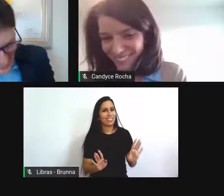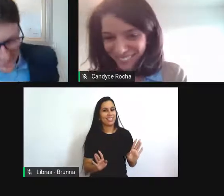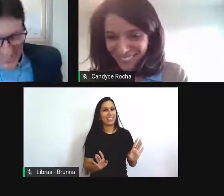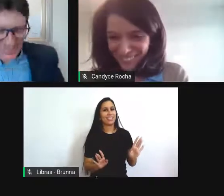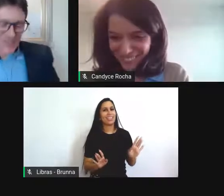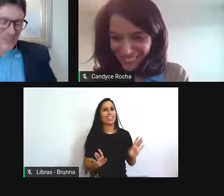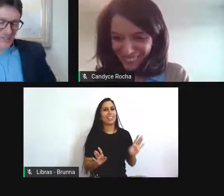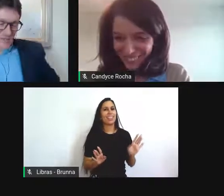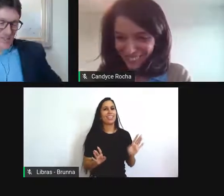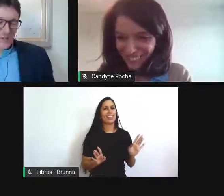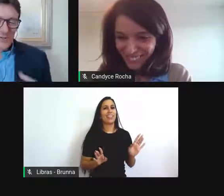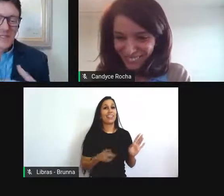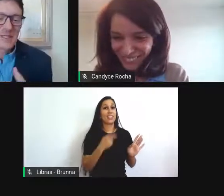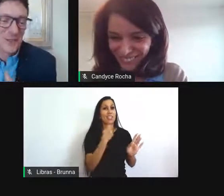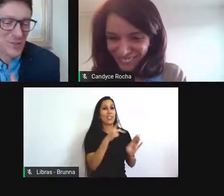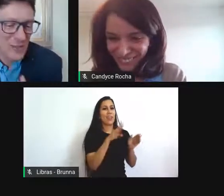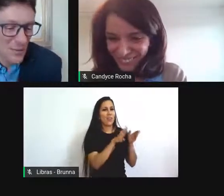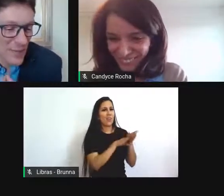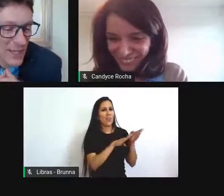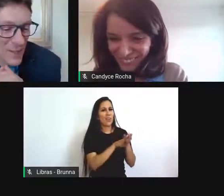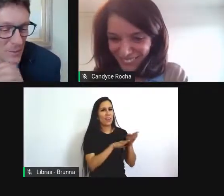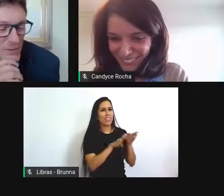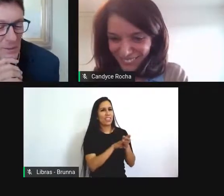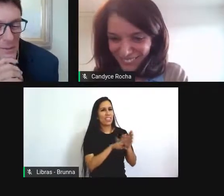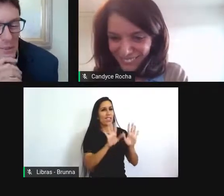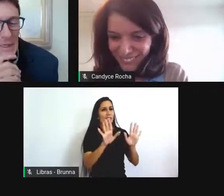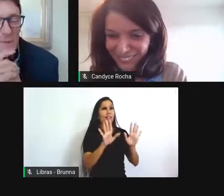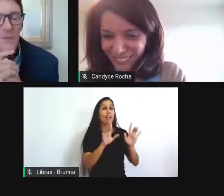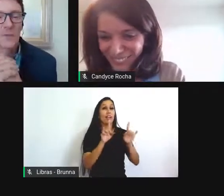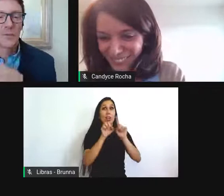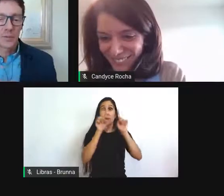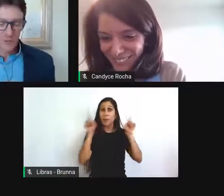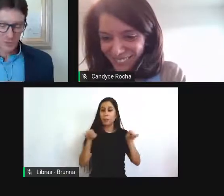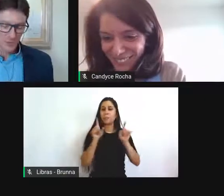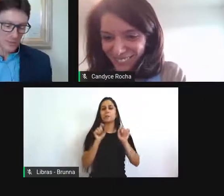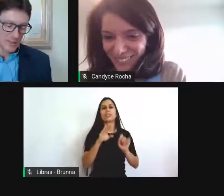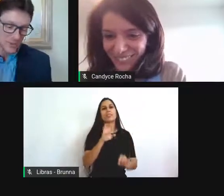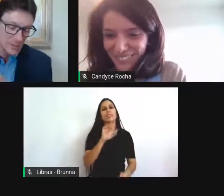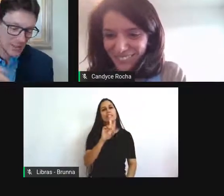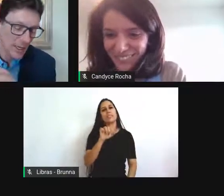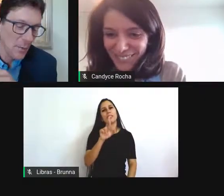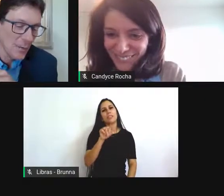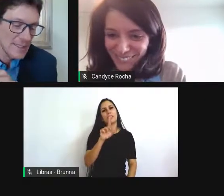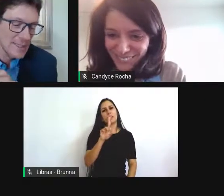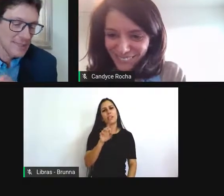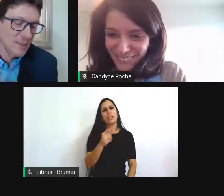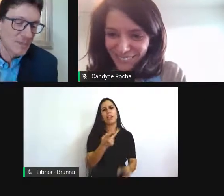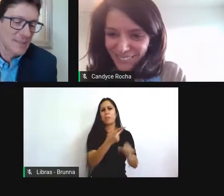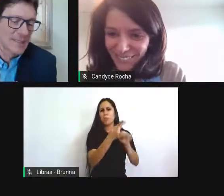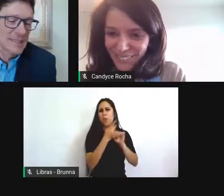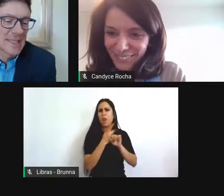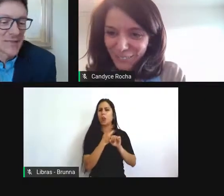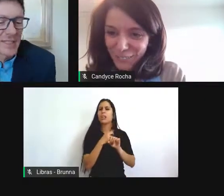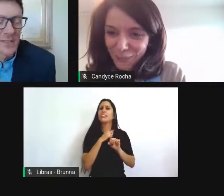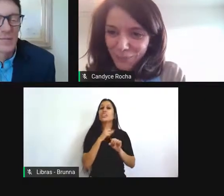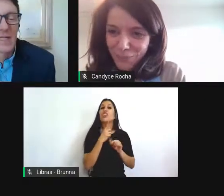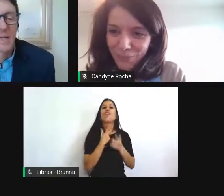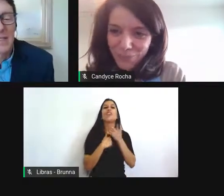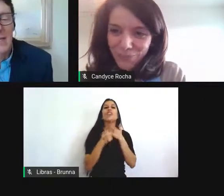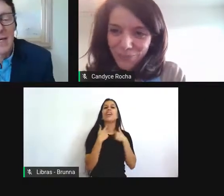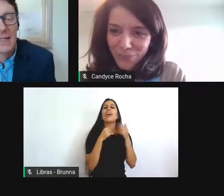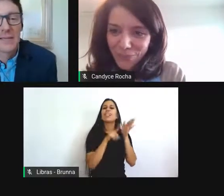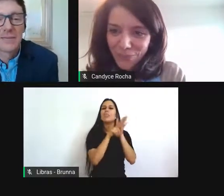que o seu orientador... Deixa eu contar, só fazer o preâmbulo, né? O Eduardo, quando me procurou, ele tinha lá uma intenção de pesquisar as